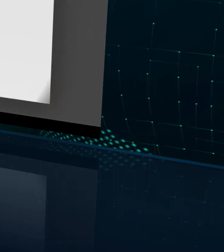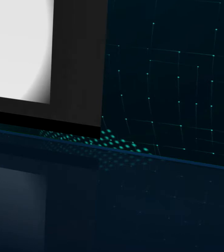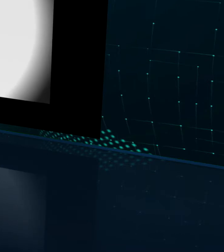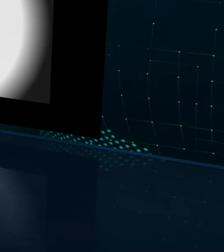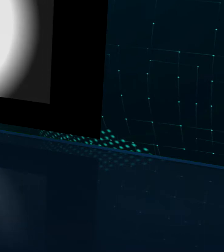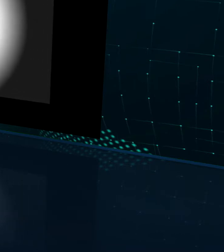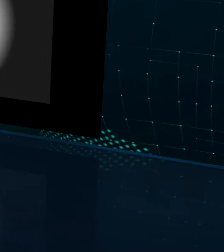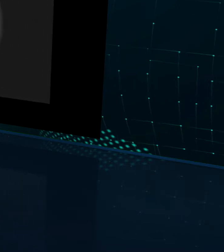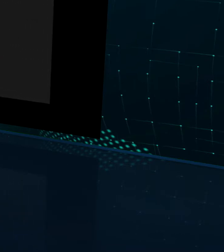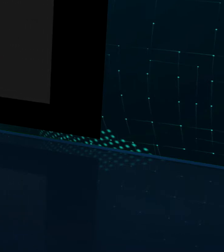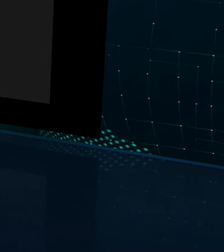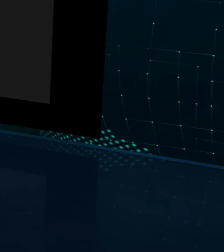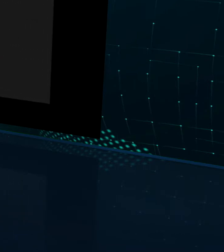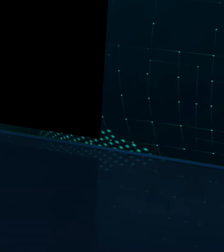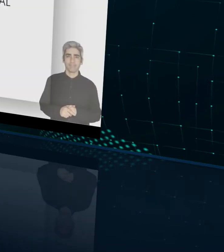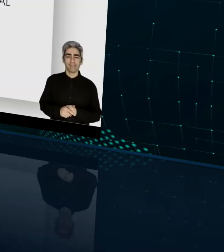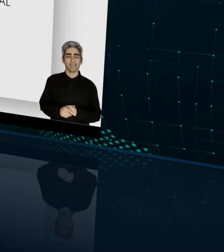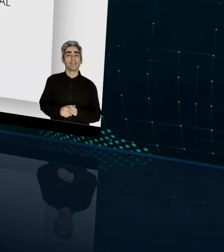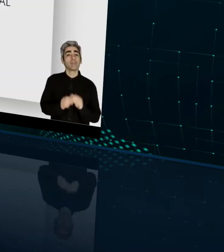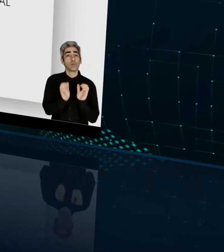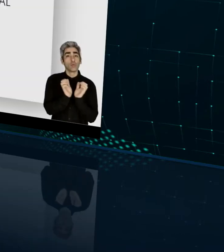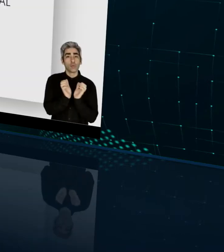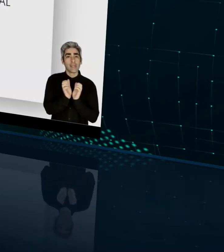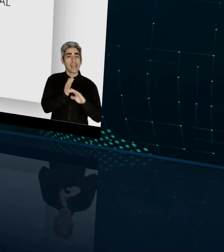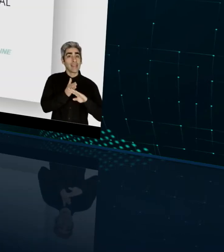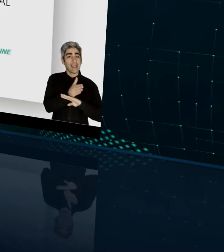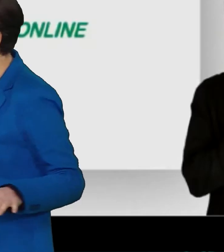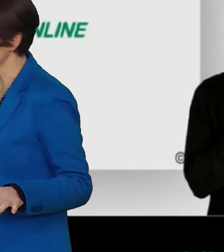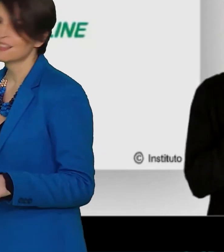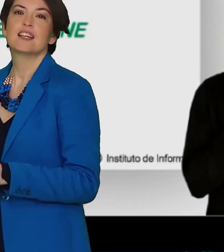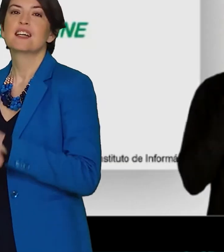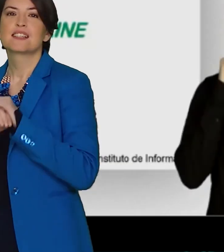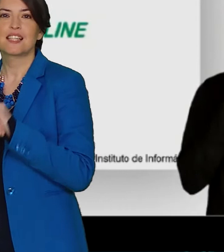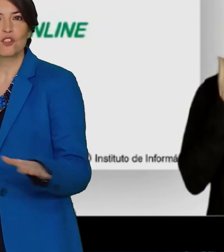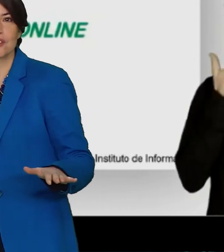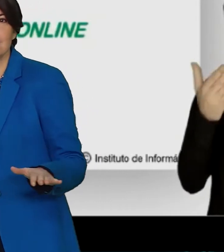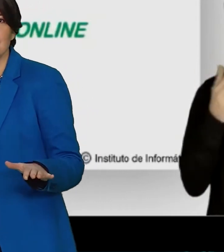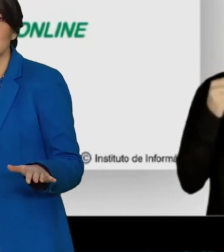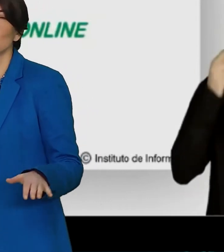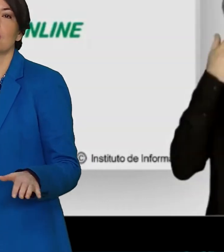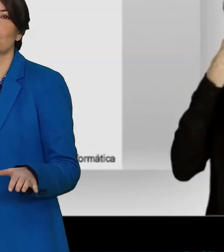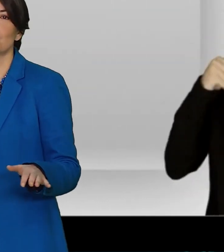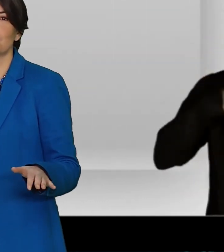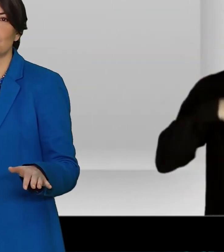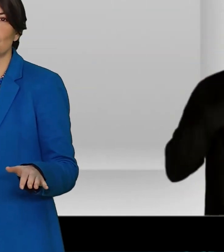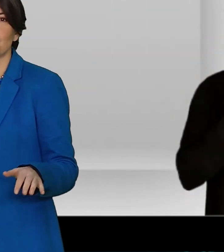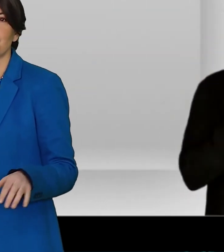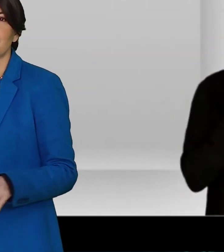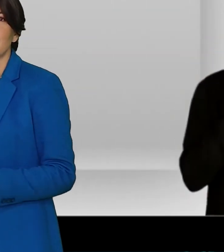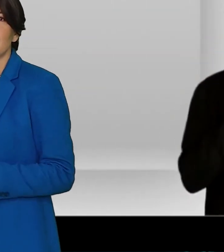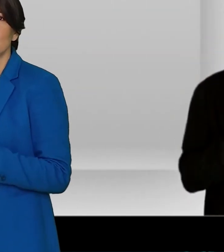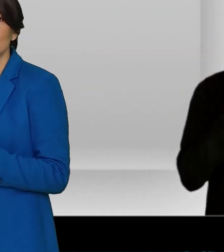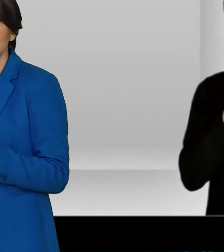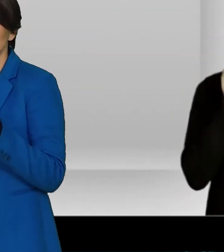no site da segurança social. Pode ainda pedir online a sua pensão, sem papel, sem necessidade de se colocar aos serviços.